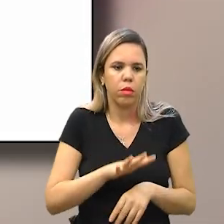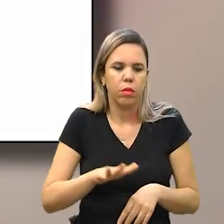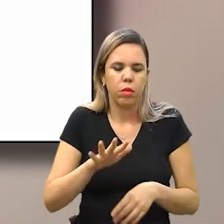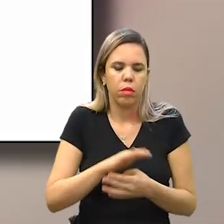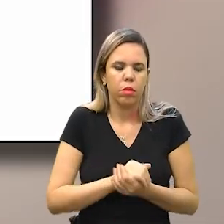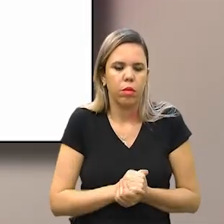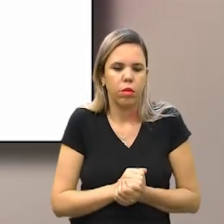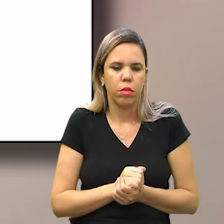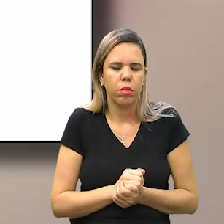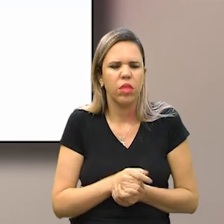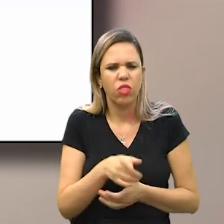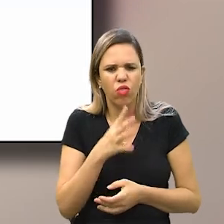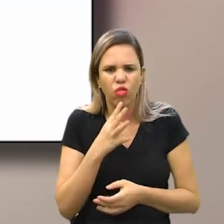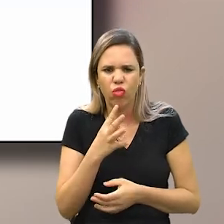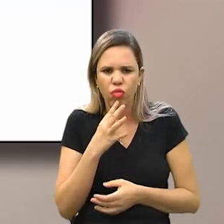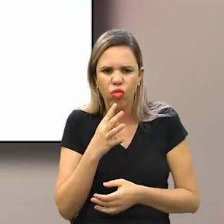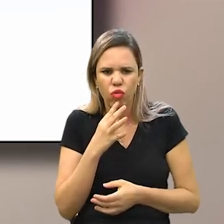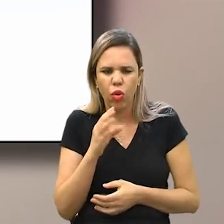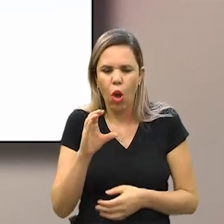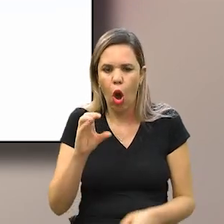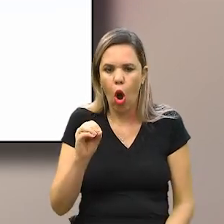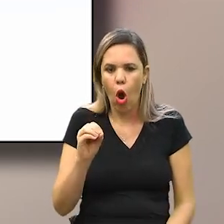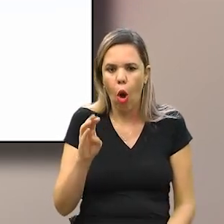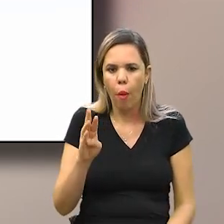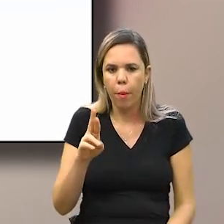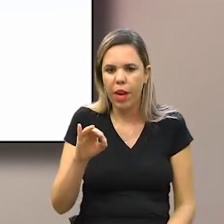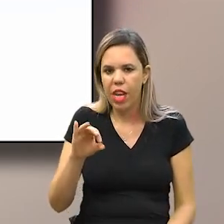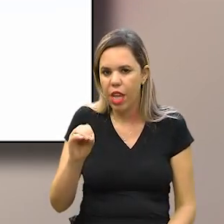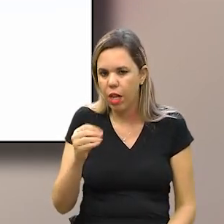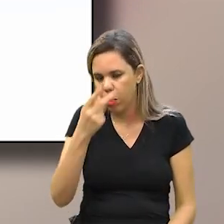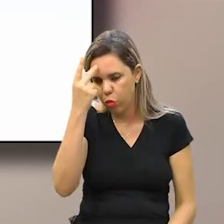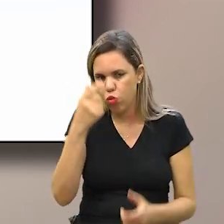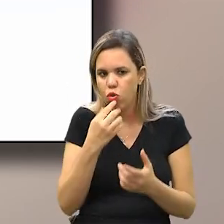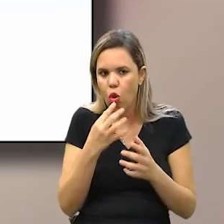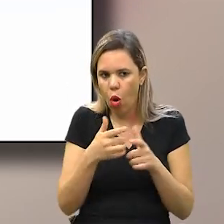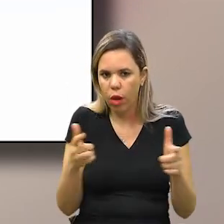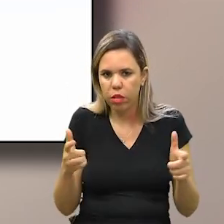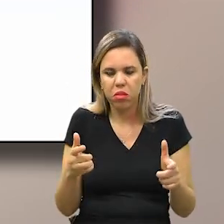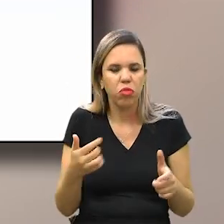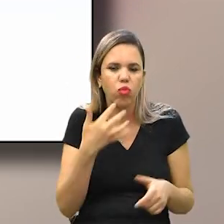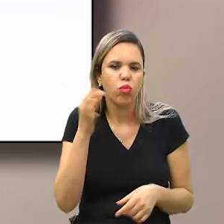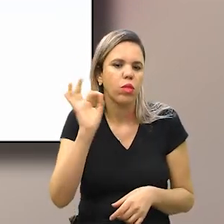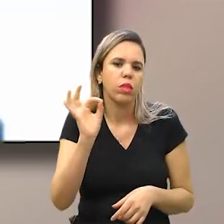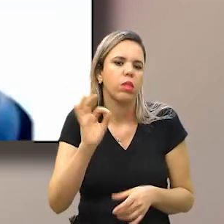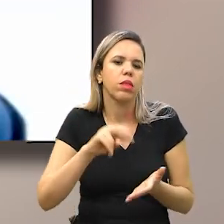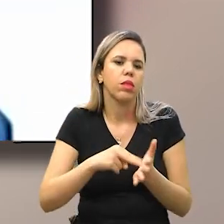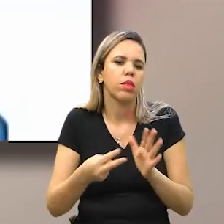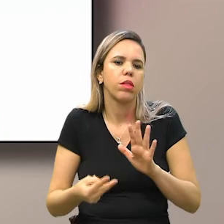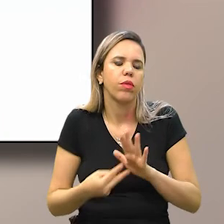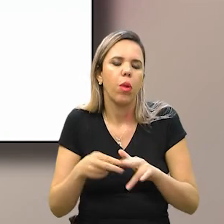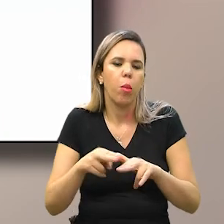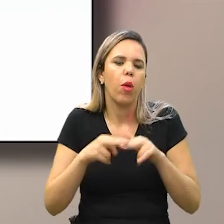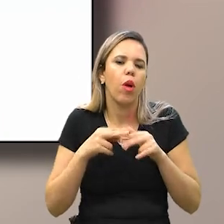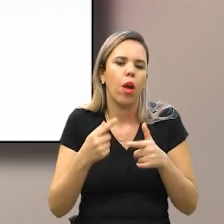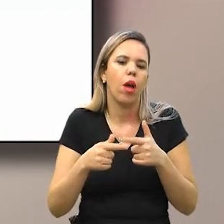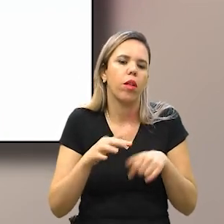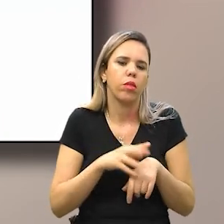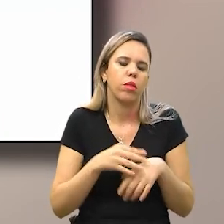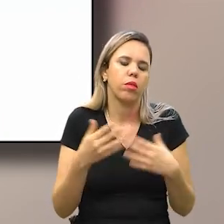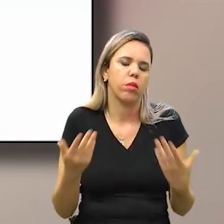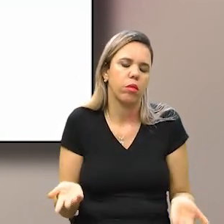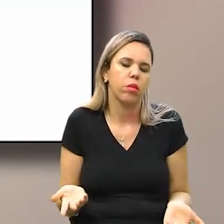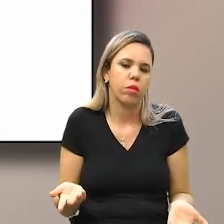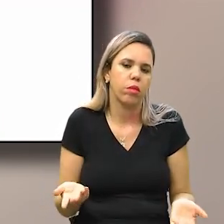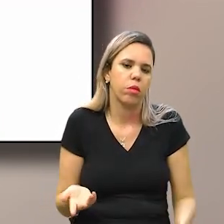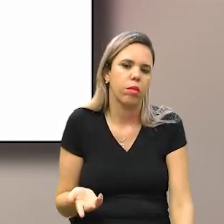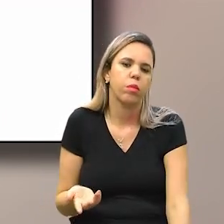população em geral, você pergunta, você conhece o cobreiro? Muita gente conhece. Agora, muita gente não sabe a causa do cobreiro,